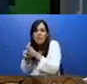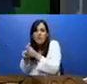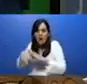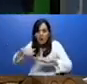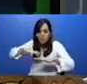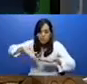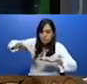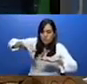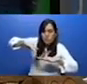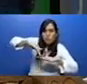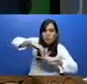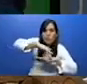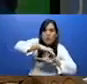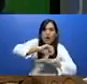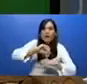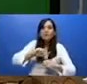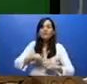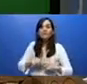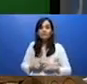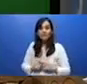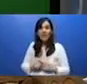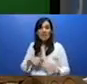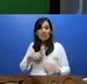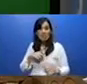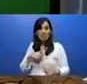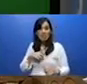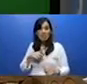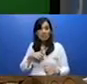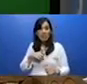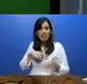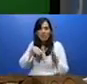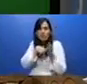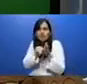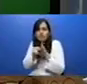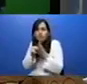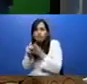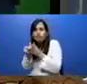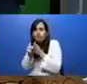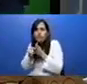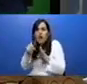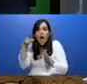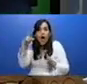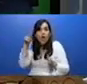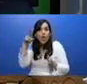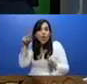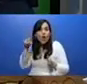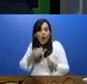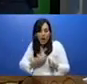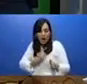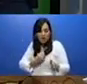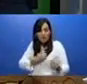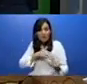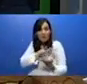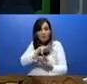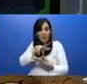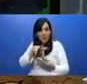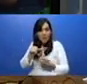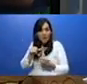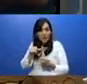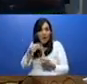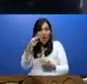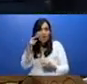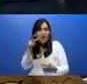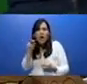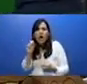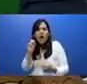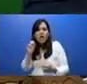pessoas que estudam esses fósseis, eles vão investigando a história da vida na Terra, tá? Eles vão